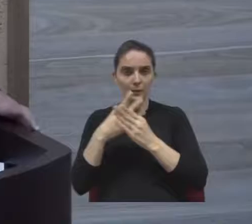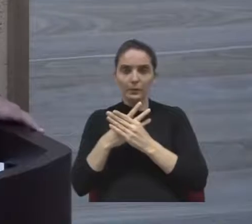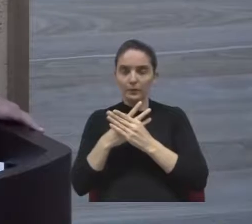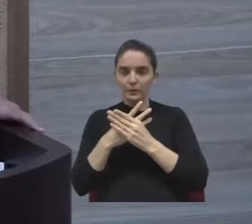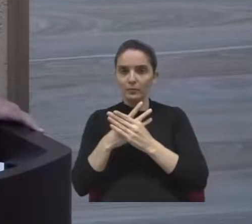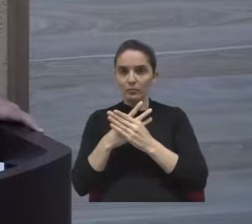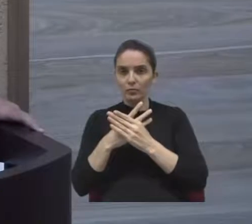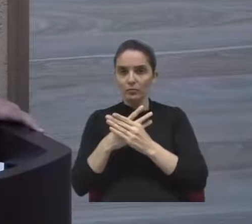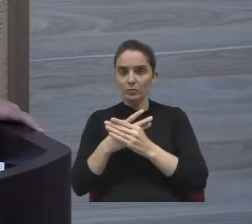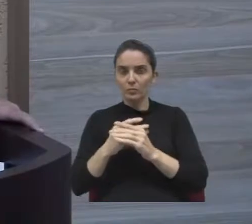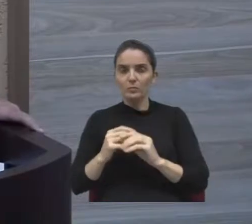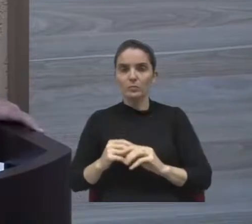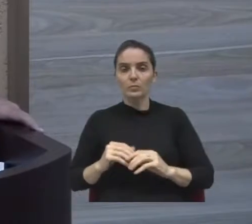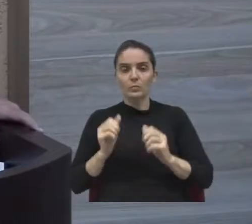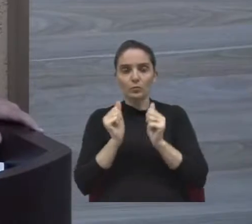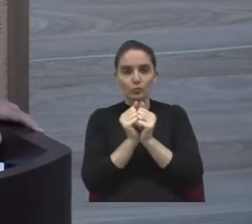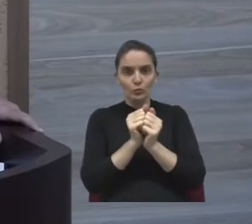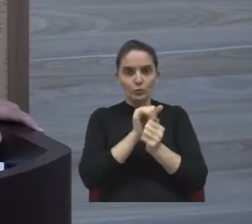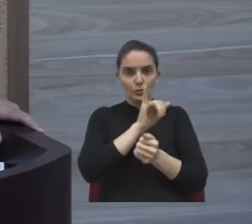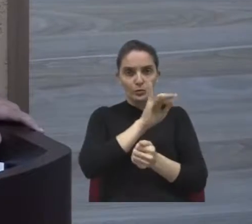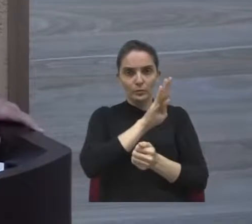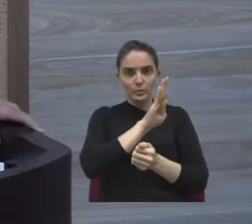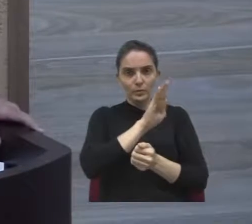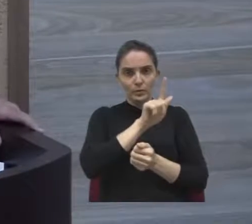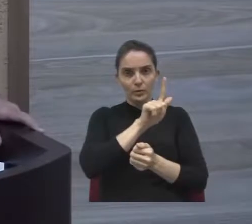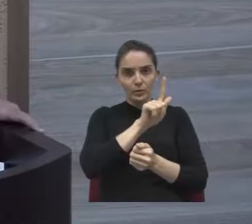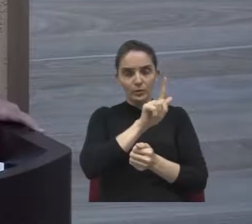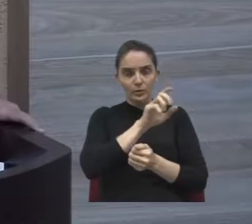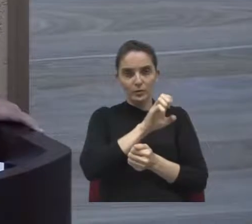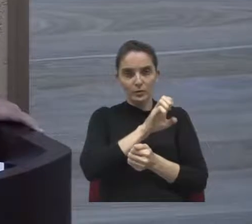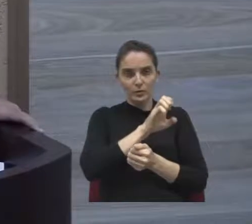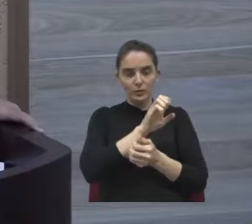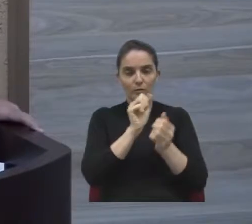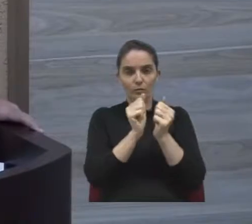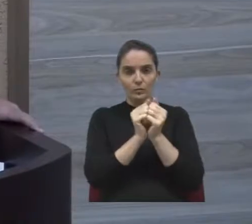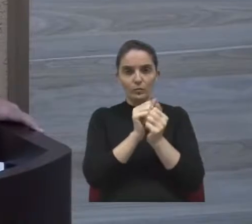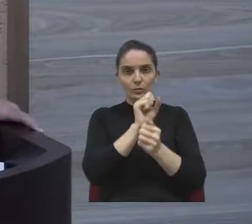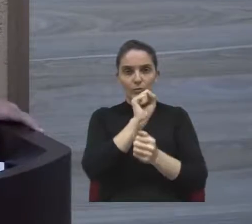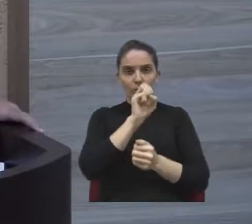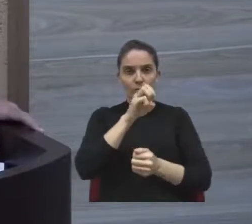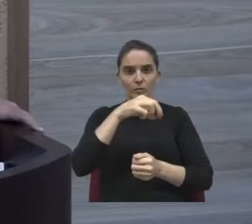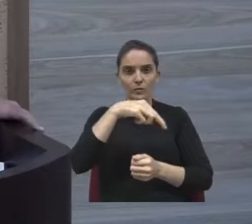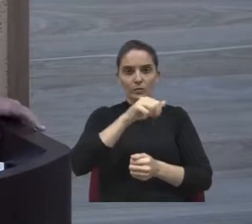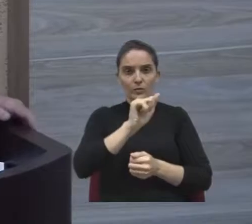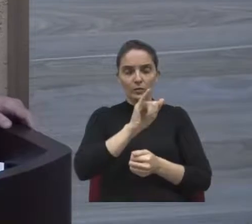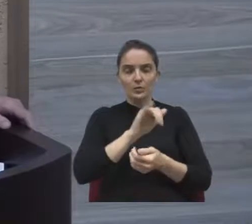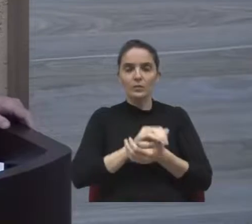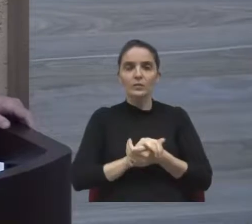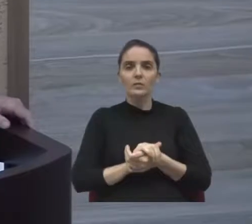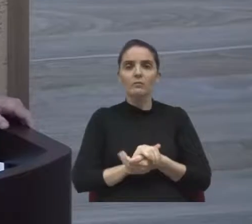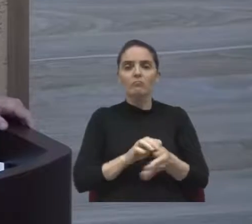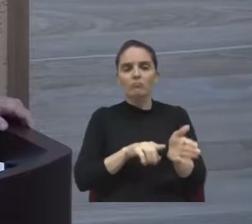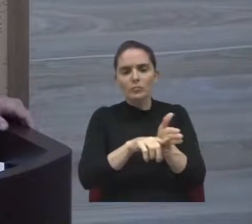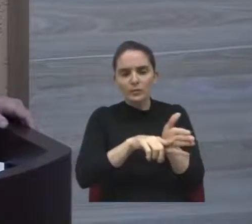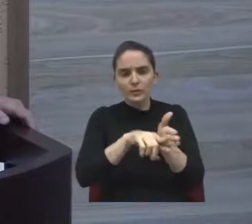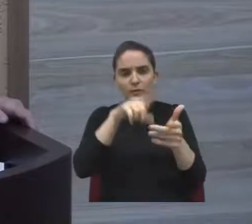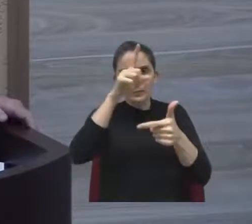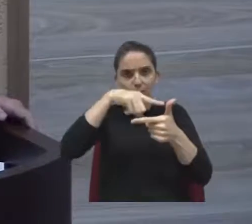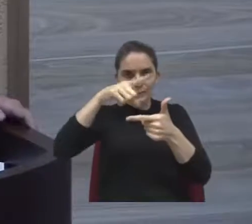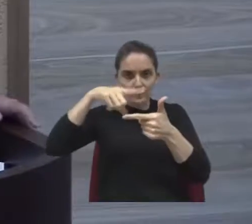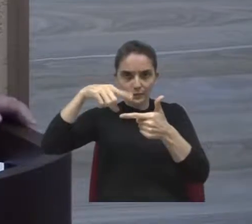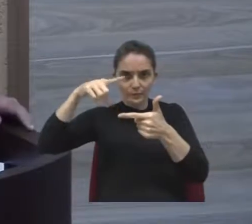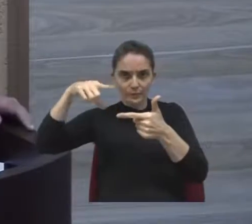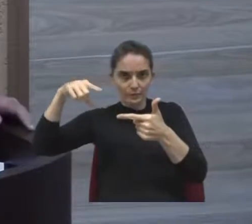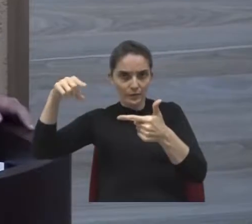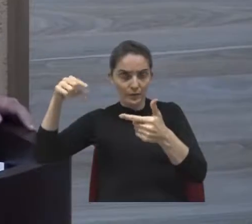com o IBGE, que em conjunto com a SEDAI, fizeram um levantamento estatístico da nossa